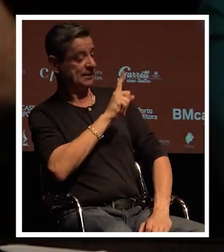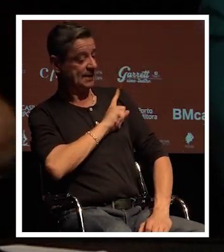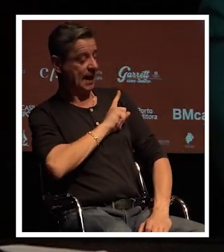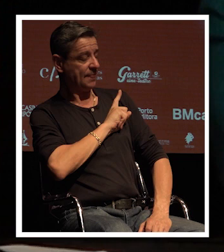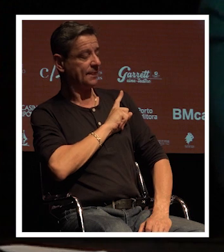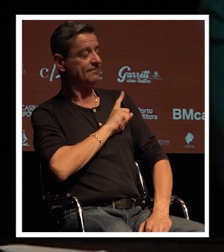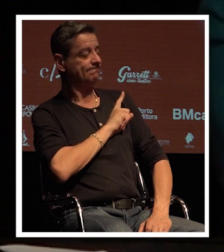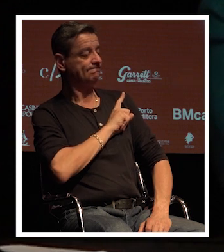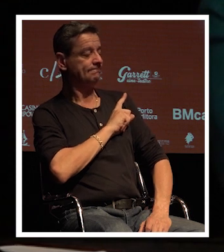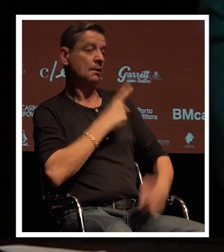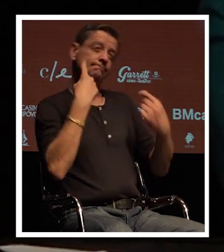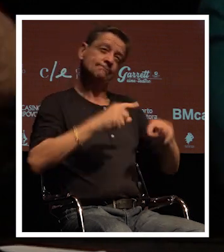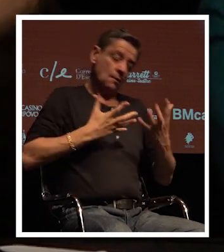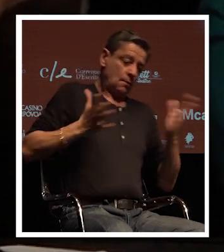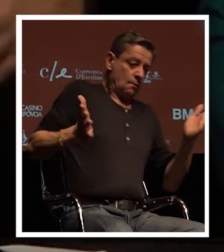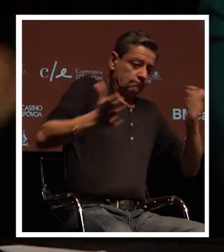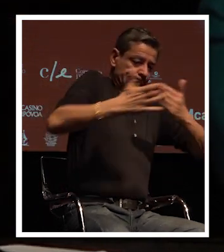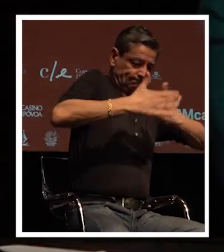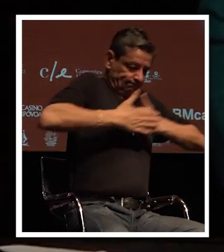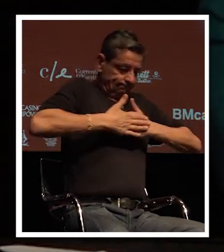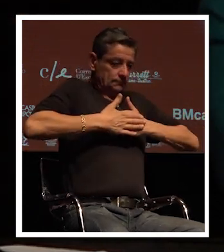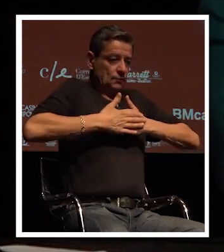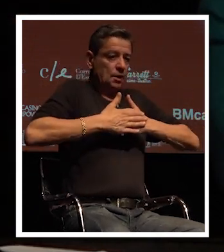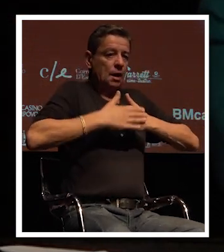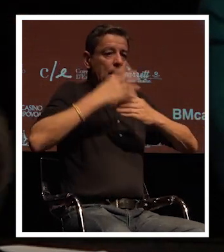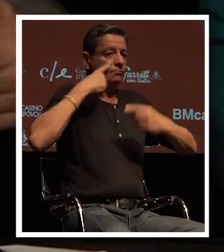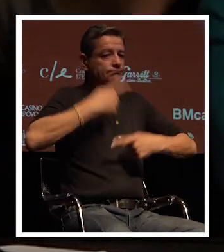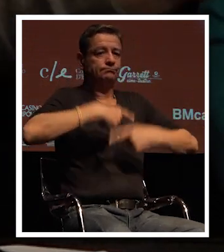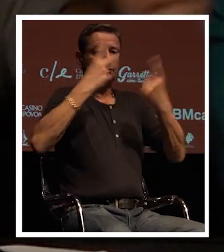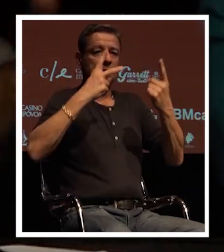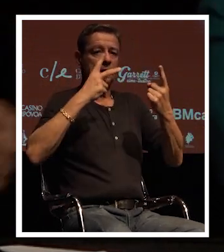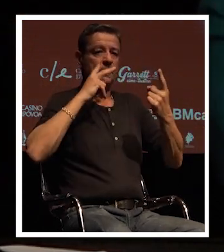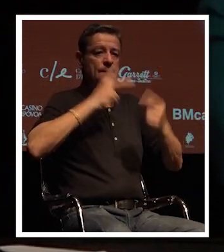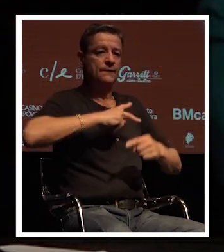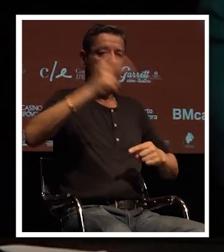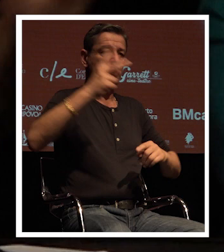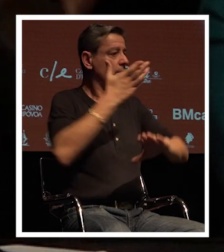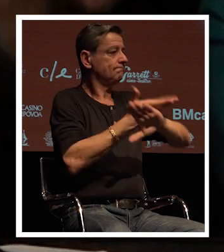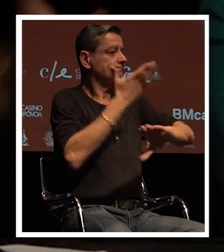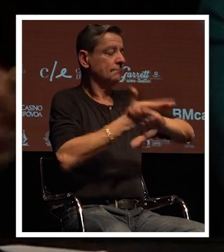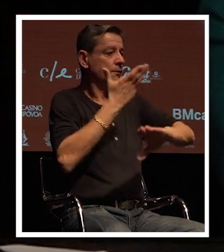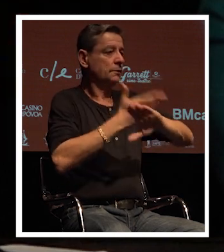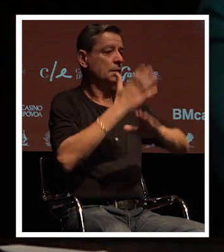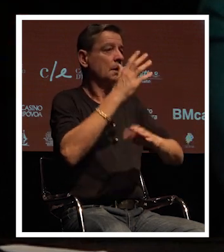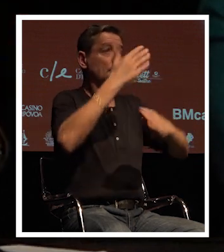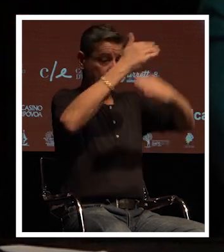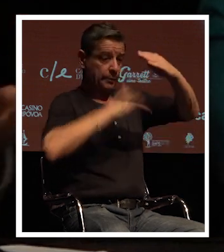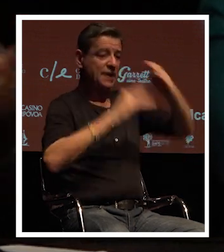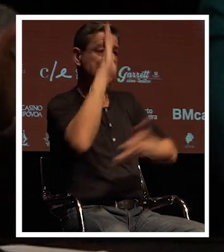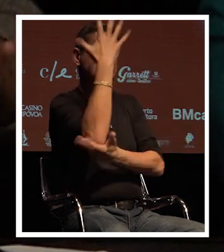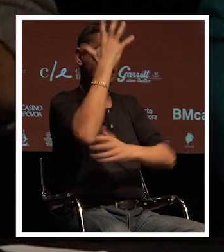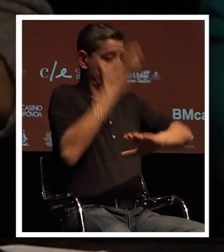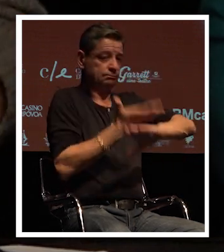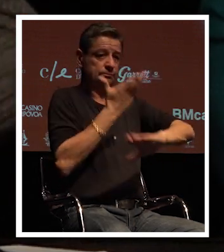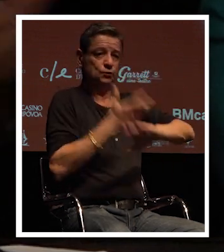intimidade e fechar não temos que defecar na via pública não temos que fazer amor na via pública não temos fazer debaixo das Árvores De repente